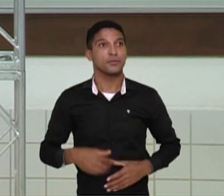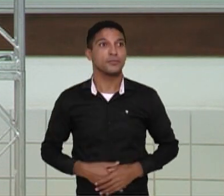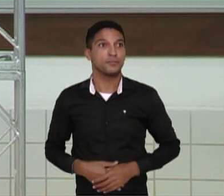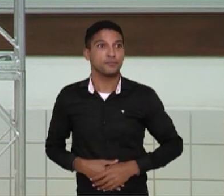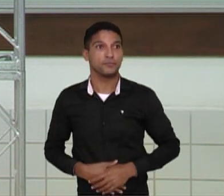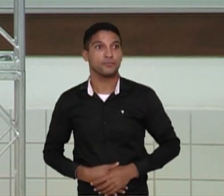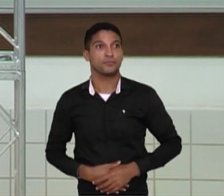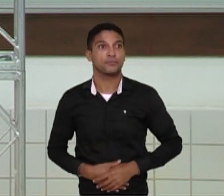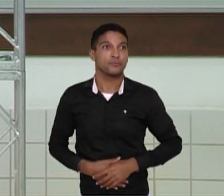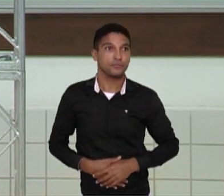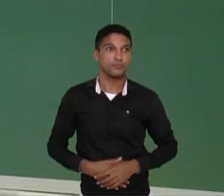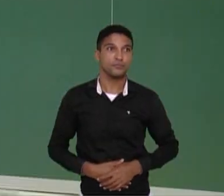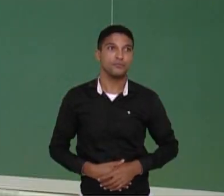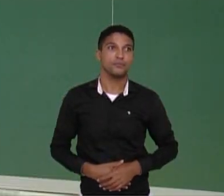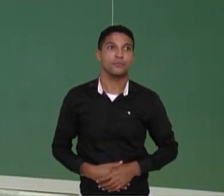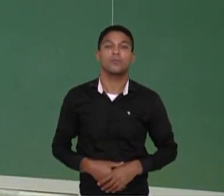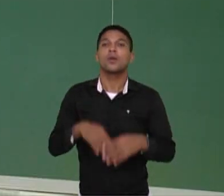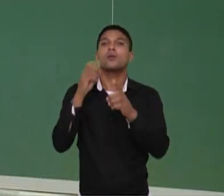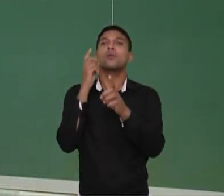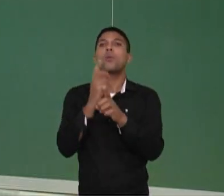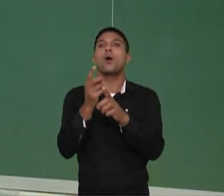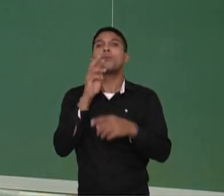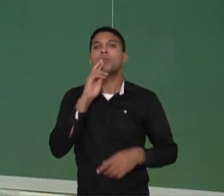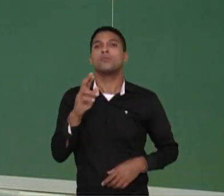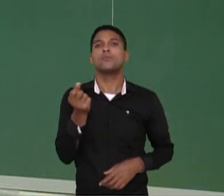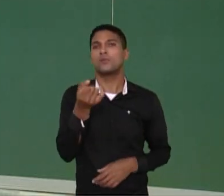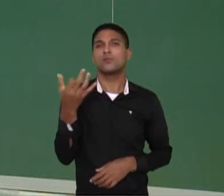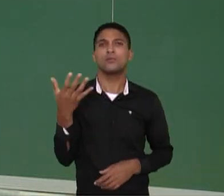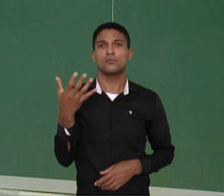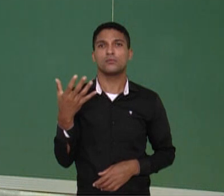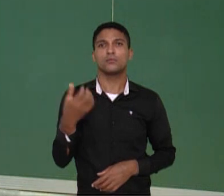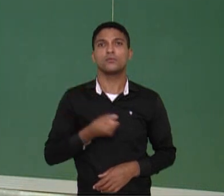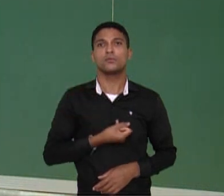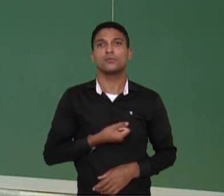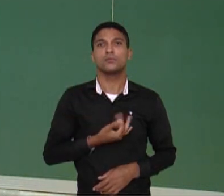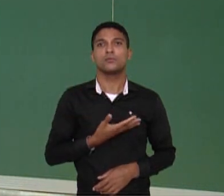17/40, você vai encontrar o seguinte número,